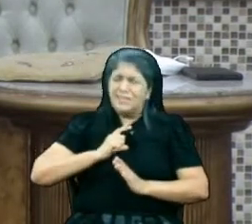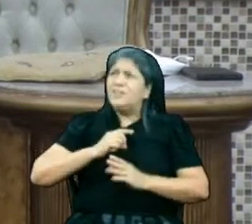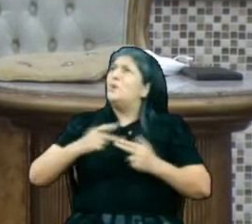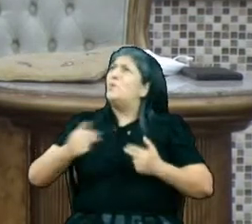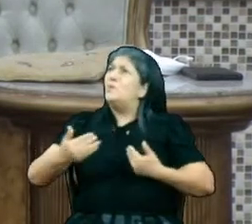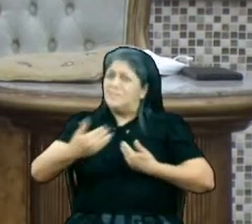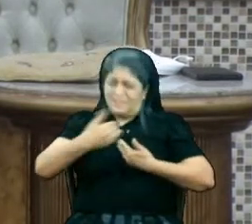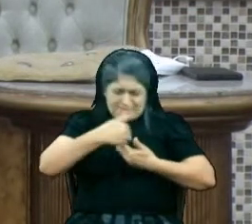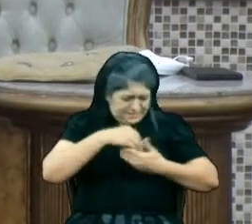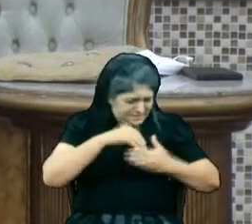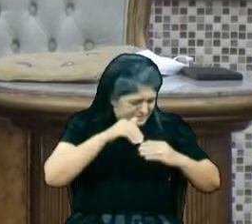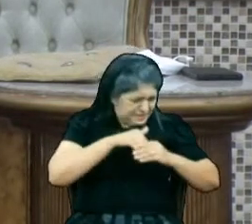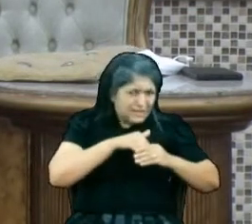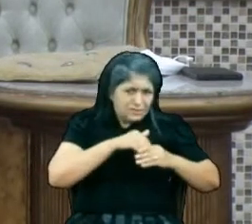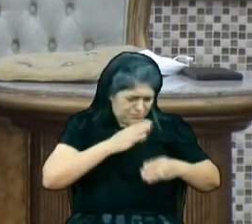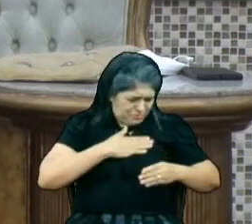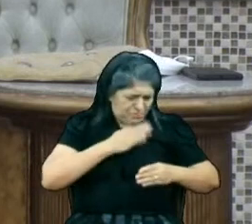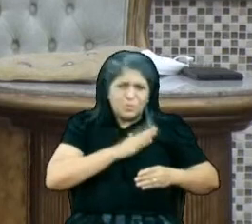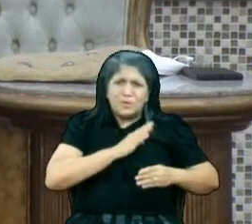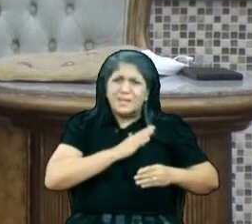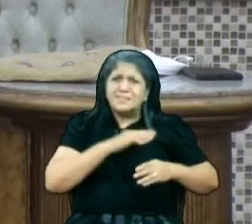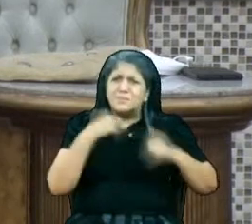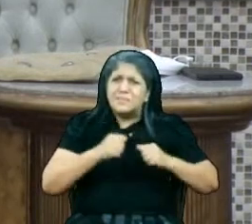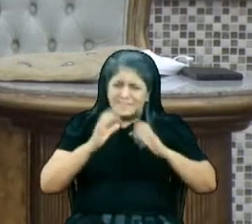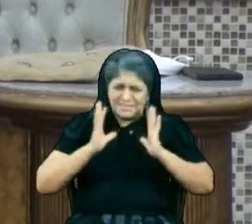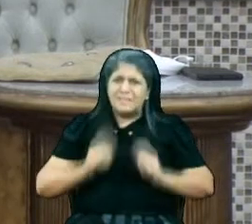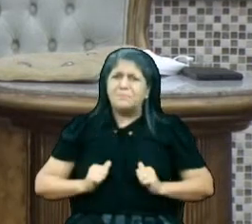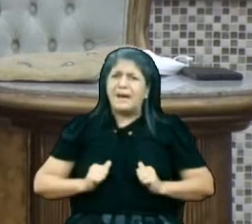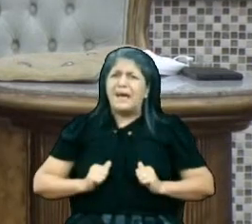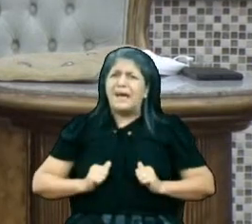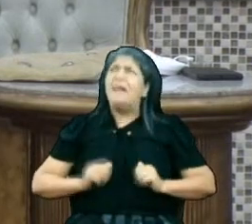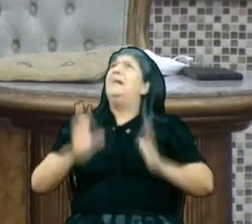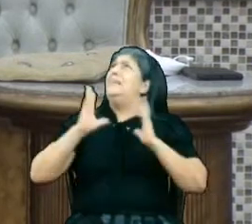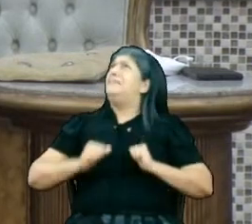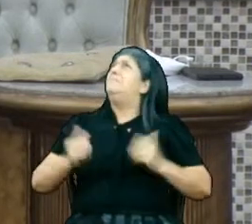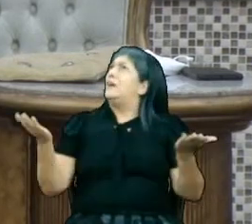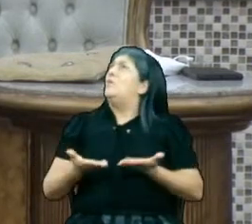ti e faz uma limpeza Deus